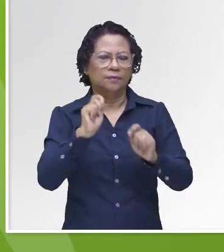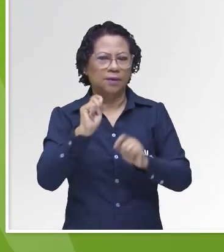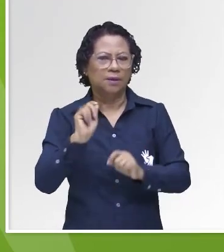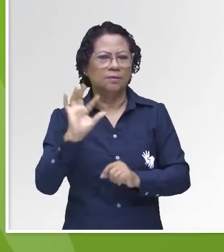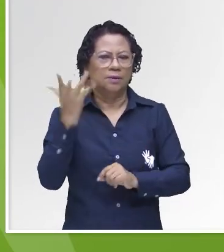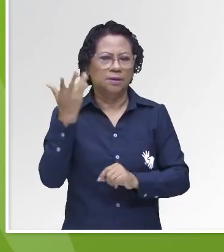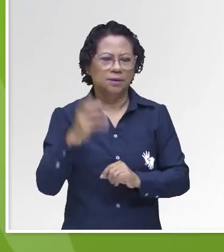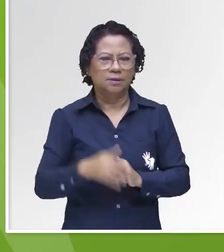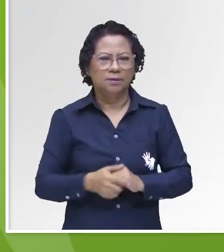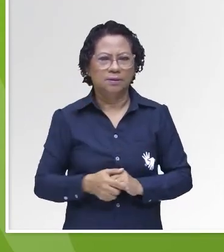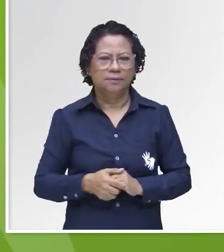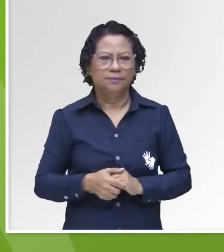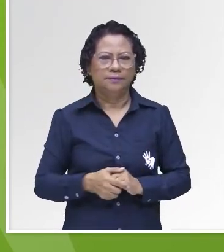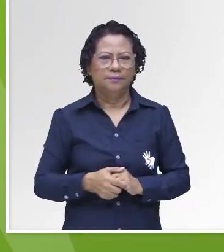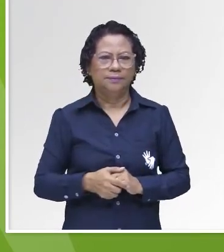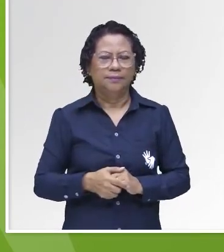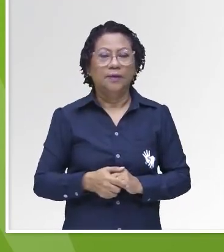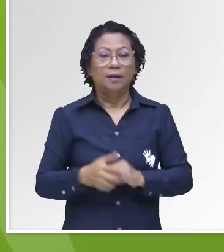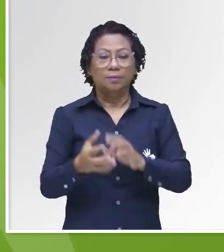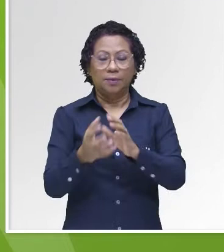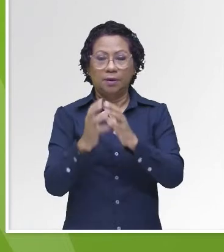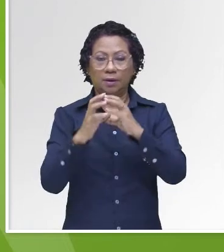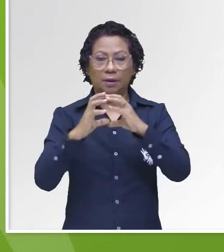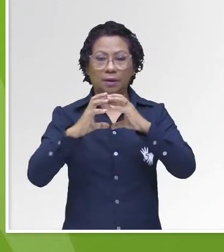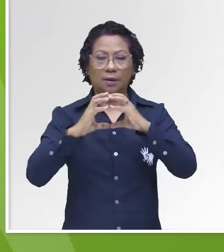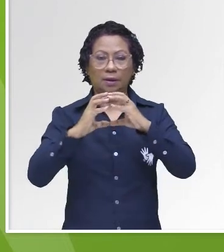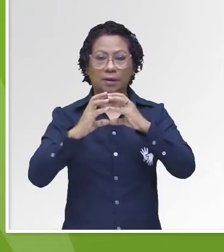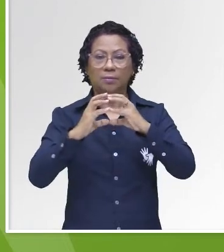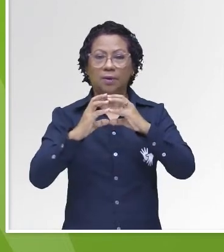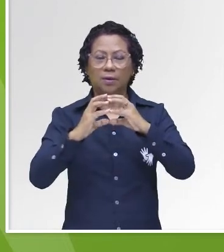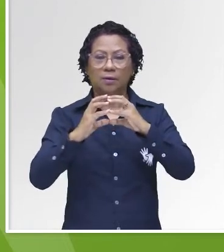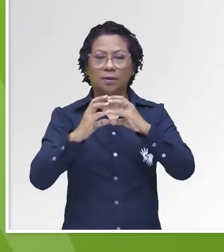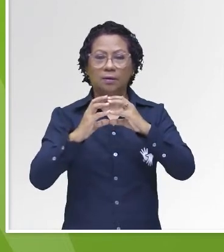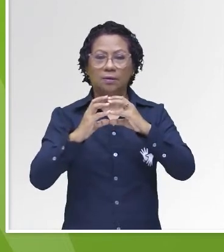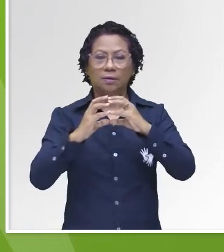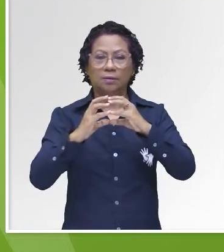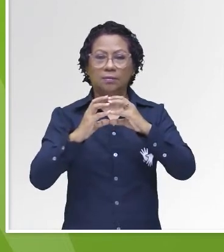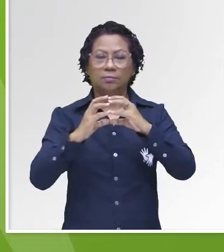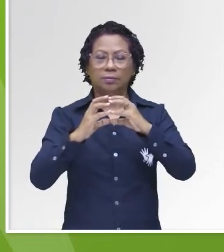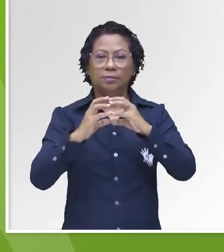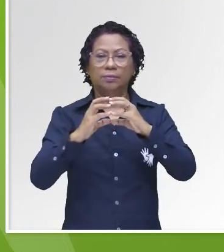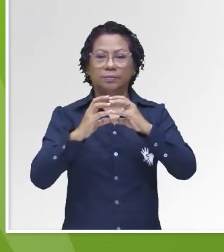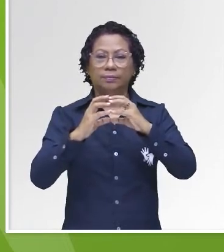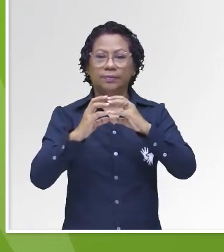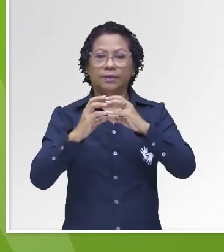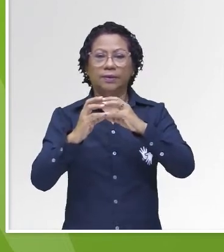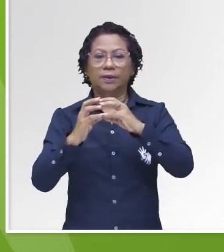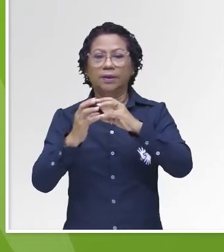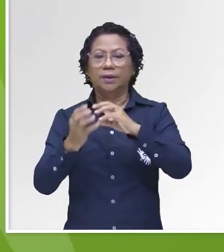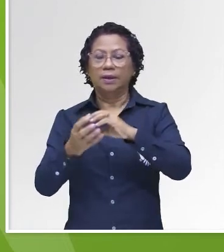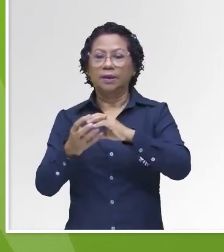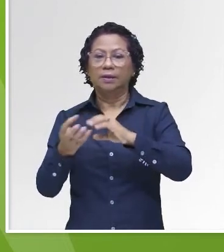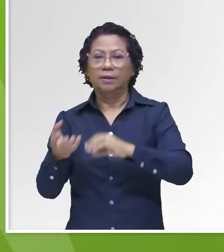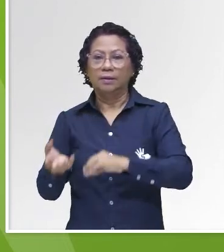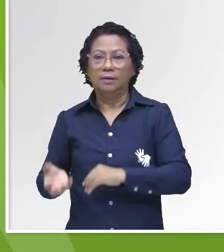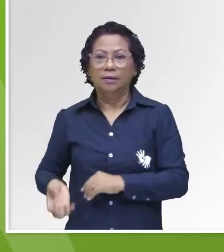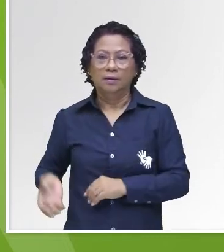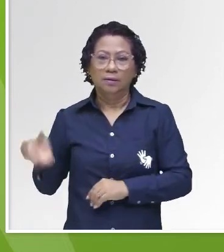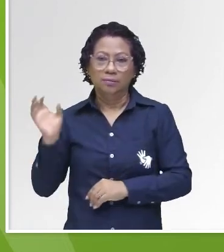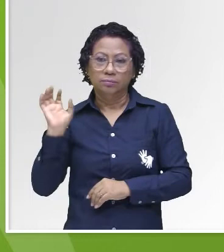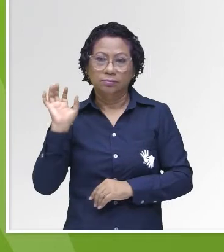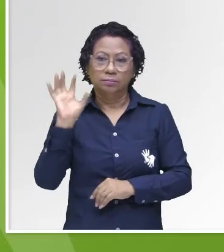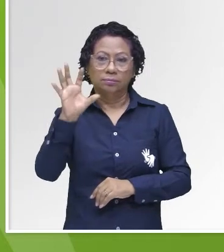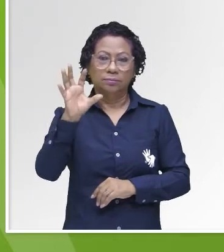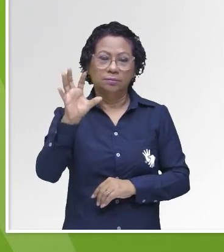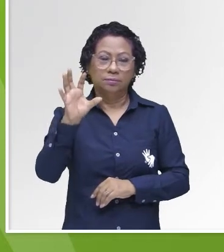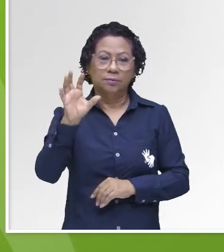acontecer? Essa bolinha aí começa a ficar sob a ação da gravidade. Quando ela começa a ficar sob a ação da